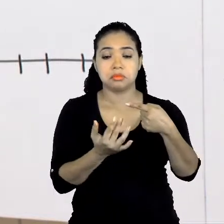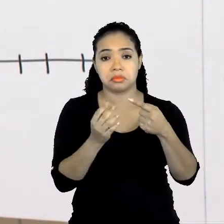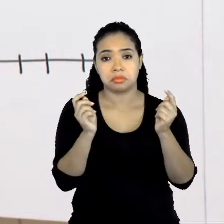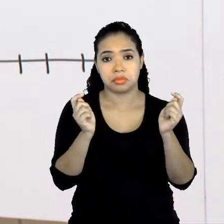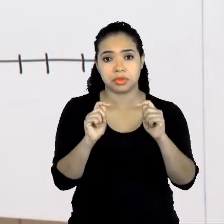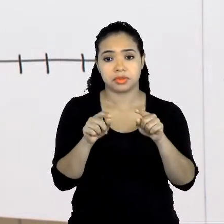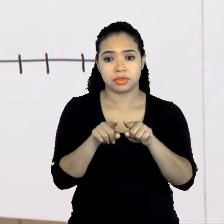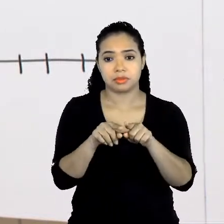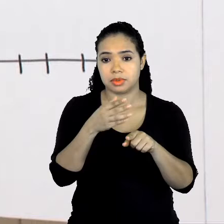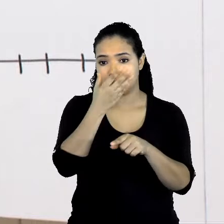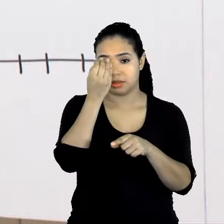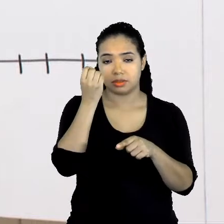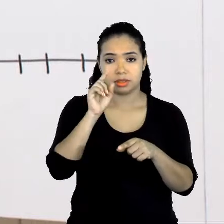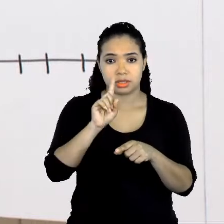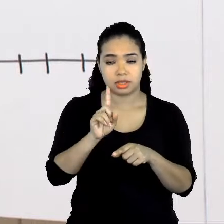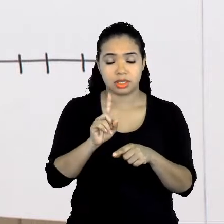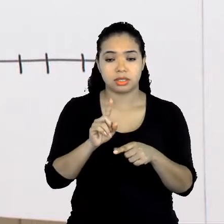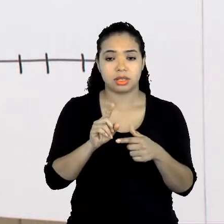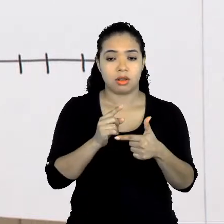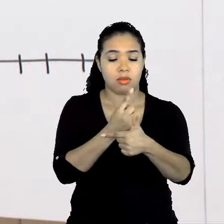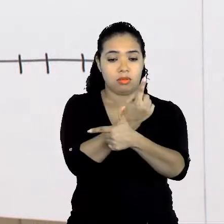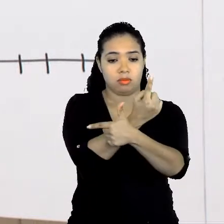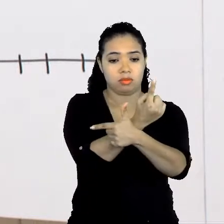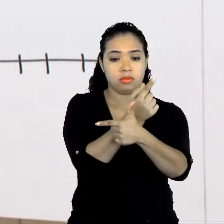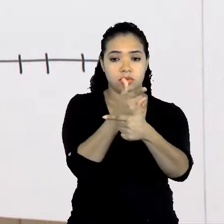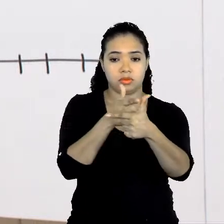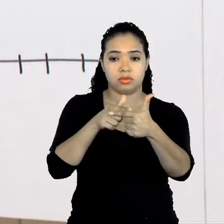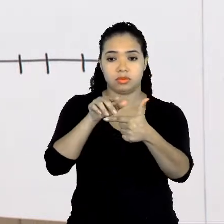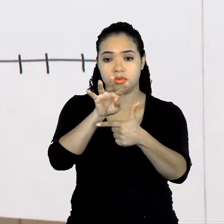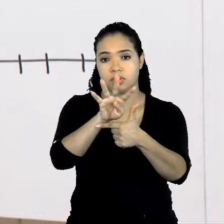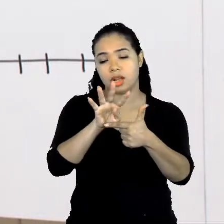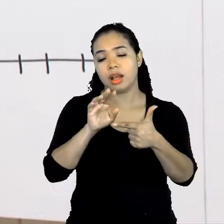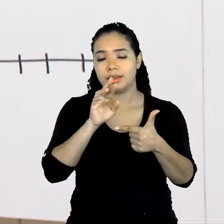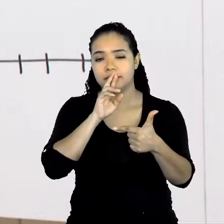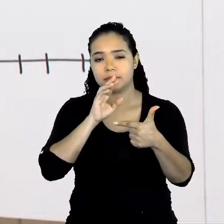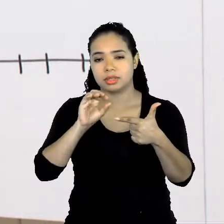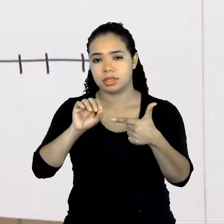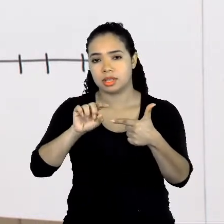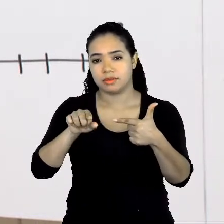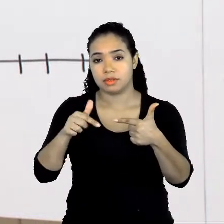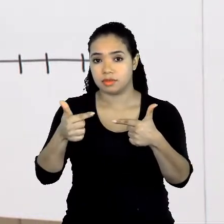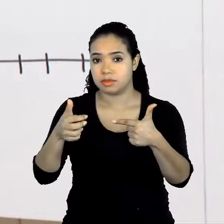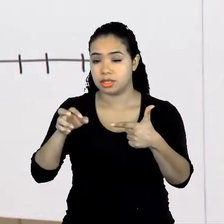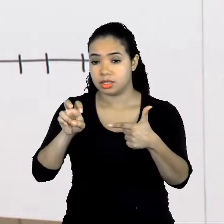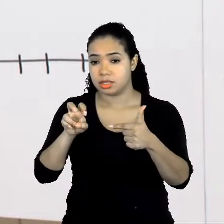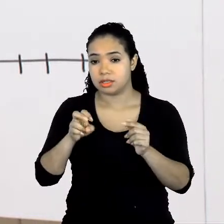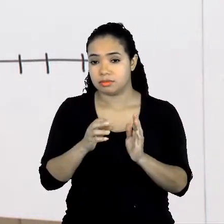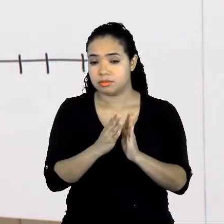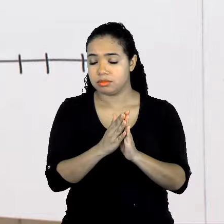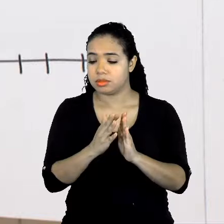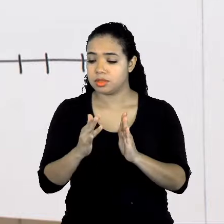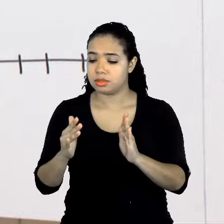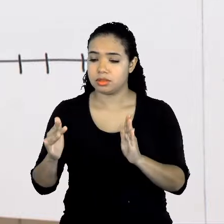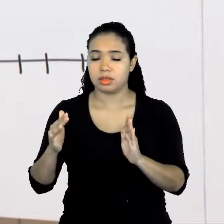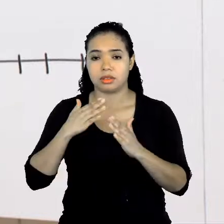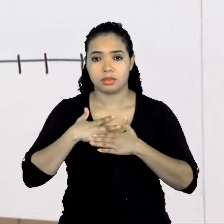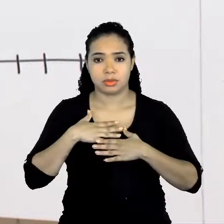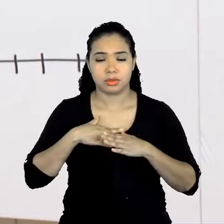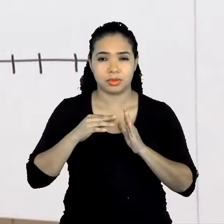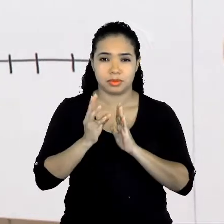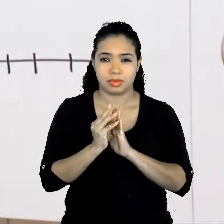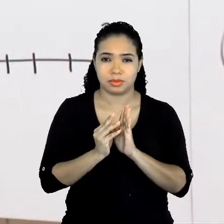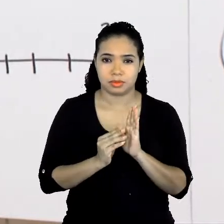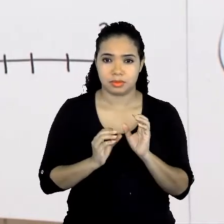também. Não se esqueça, localizar a fração é transformá-la em número decimal. É muito tranquilo aqui esse